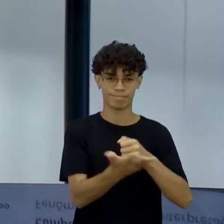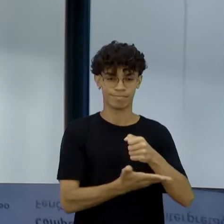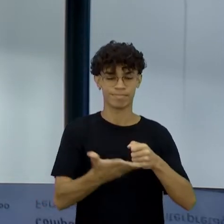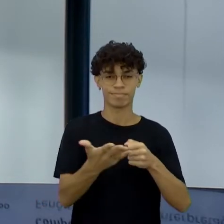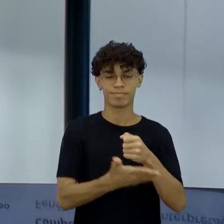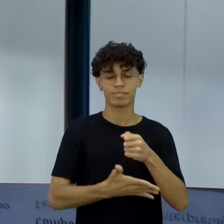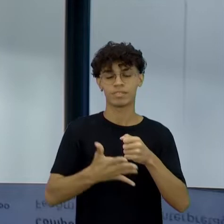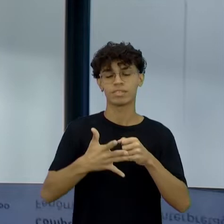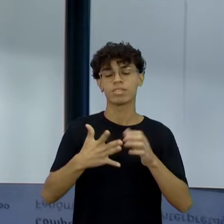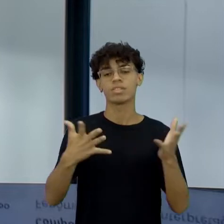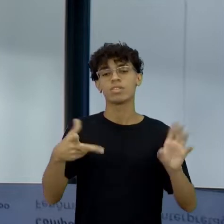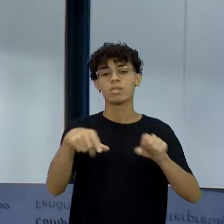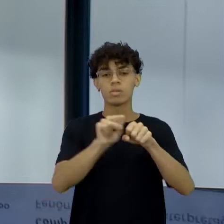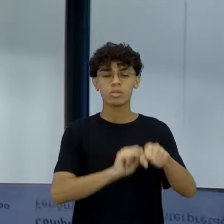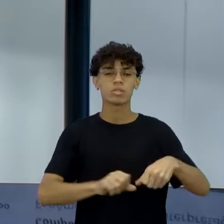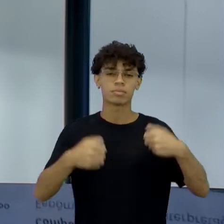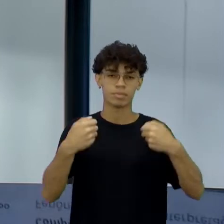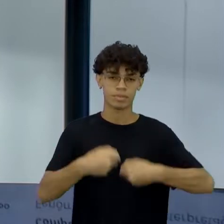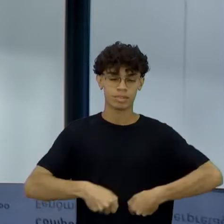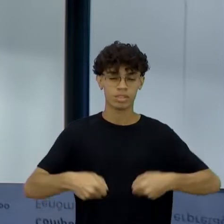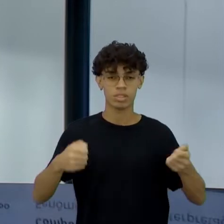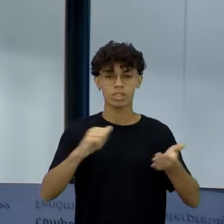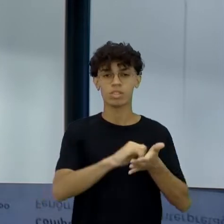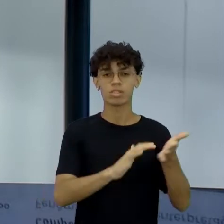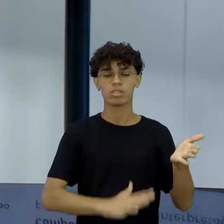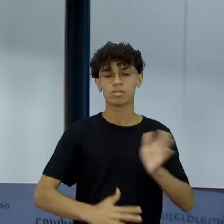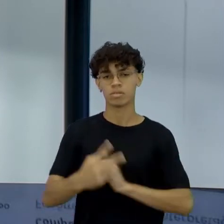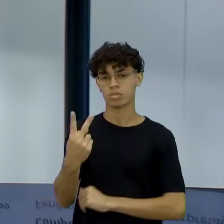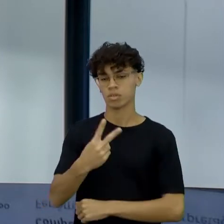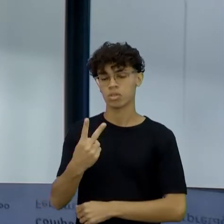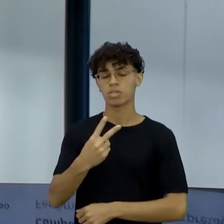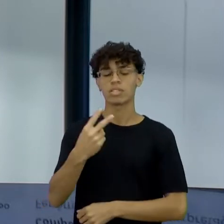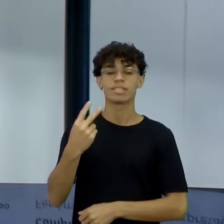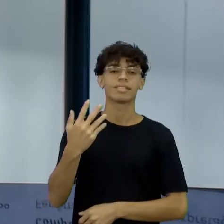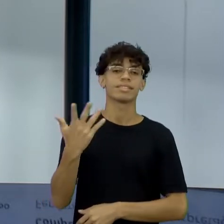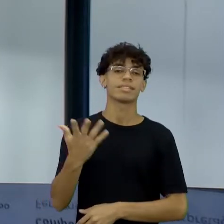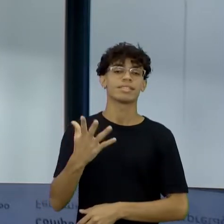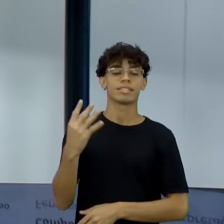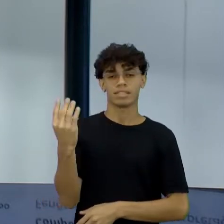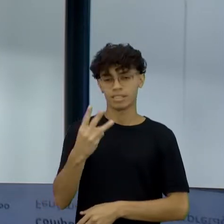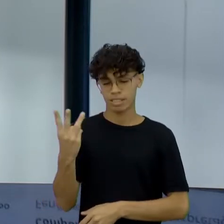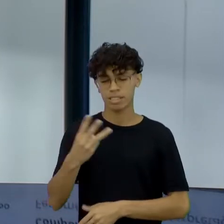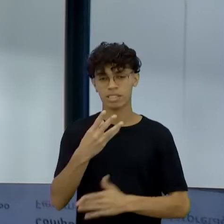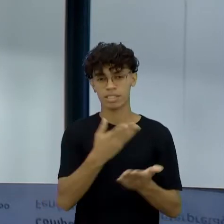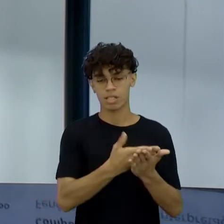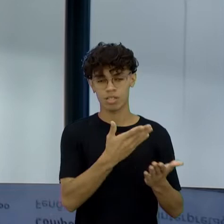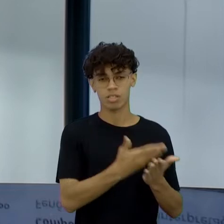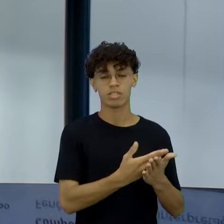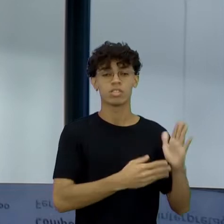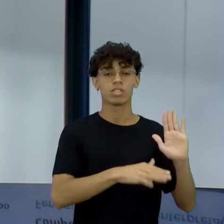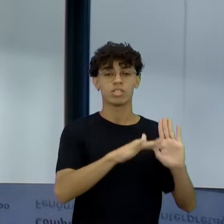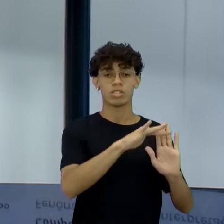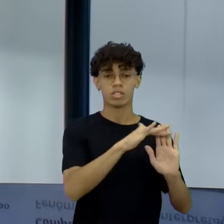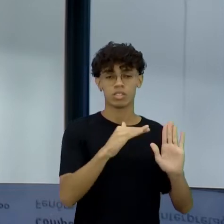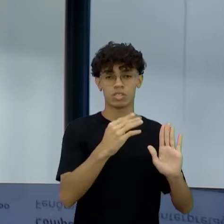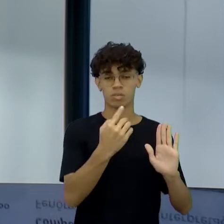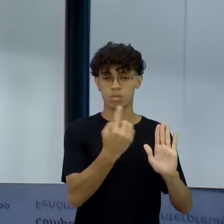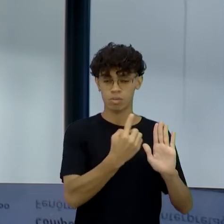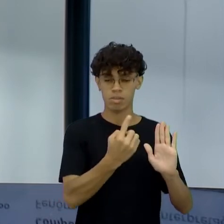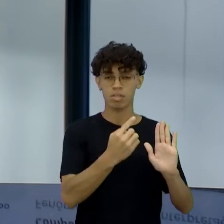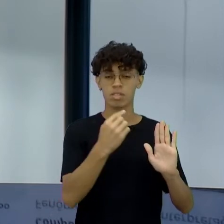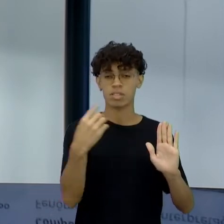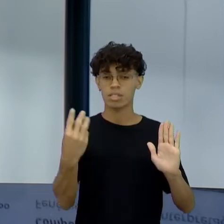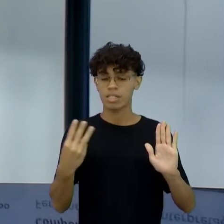certo? Hoje a gente vai fazer nessa atividade 2 aí 3 aulas de introdução, 3 de desenvolvimento, beleza? Lembrando